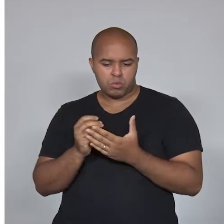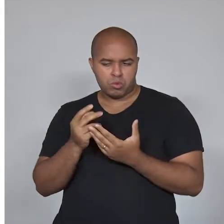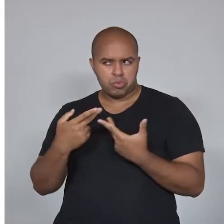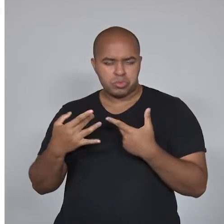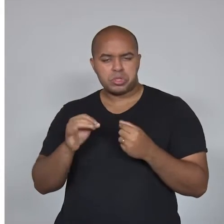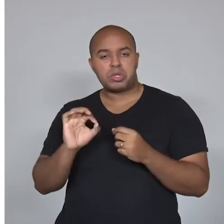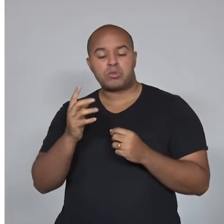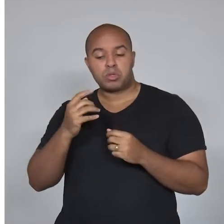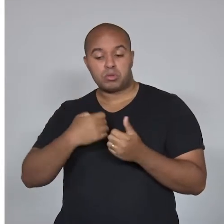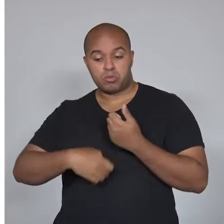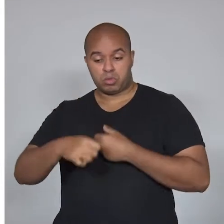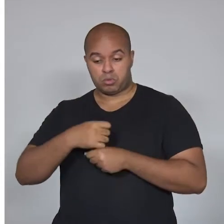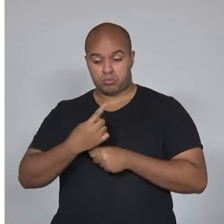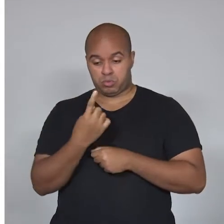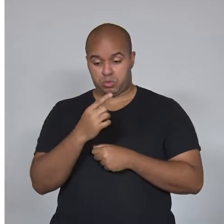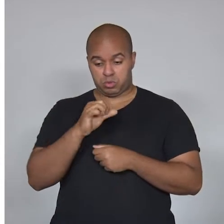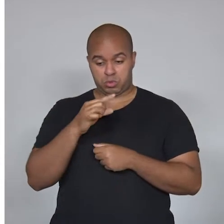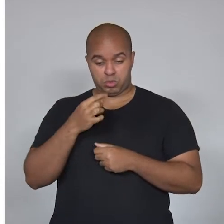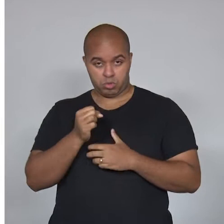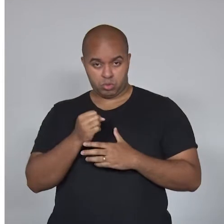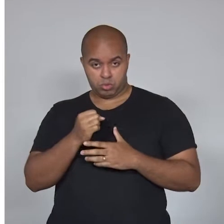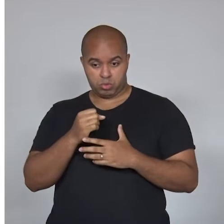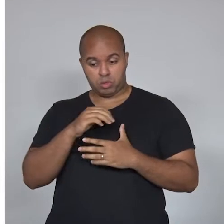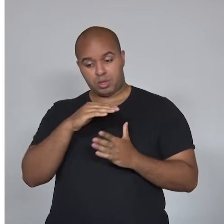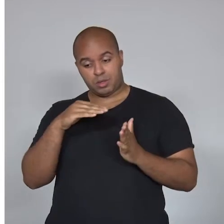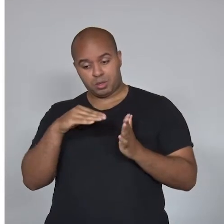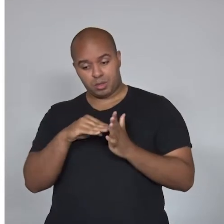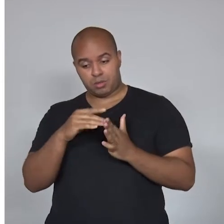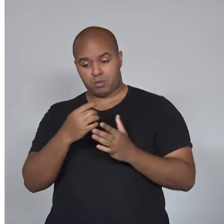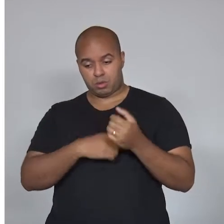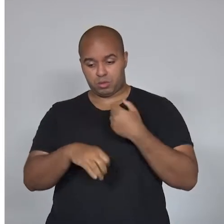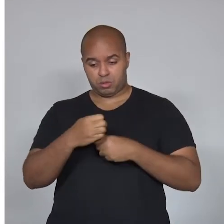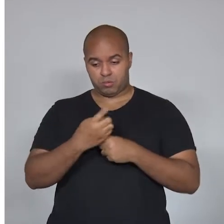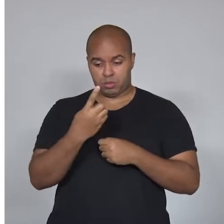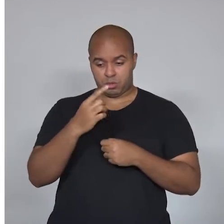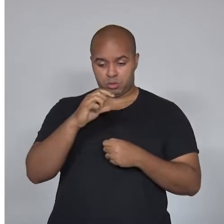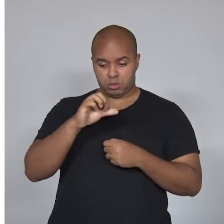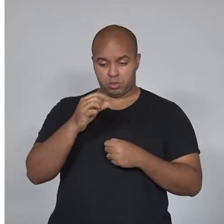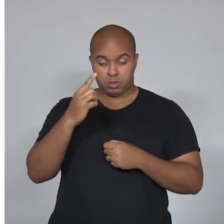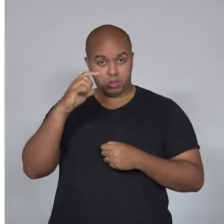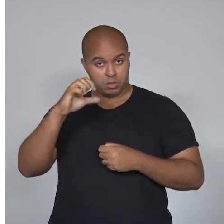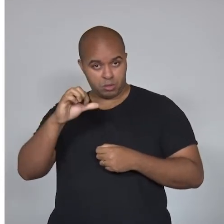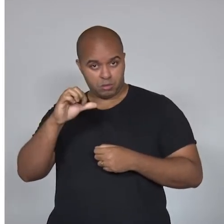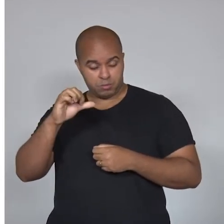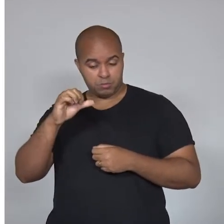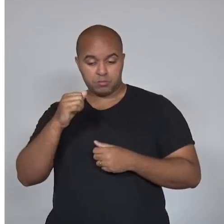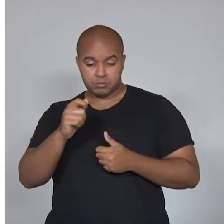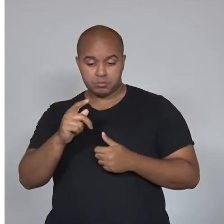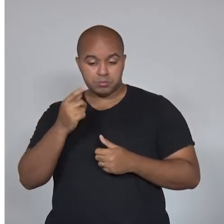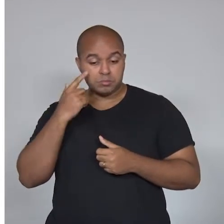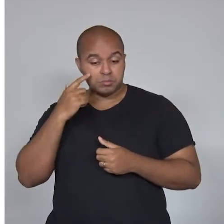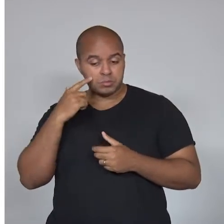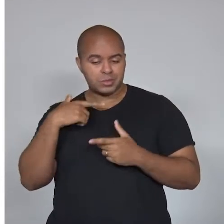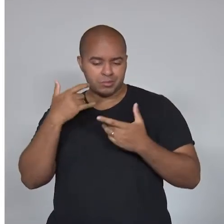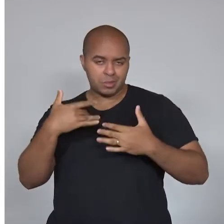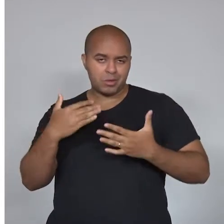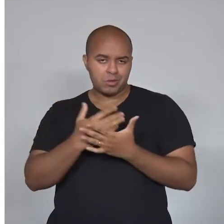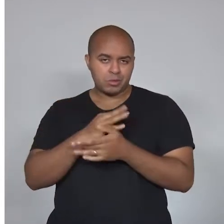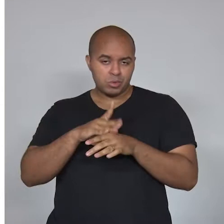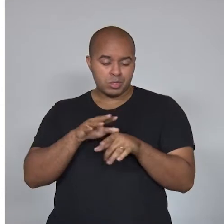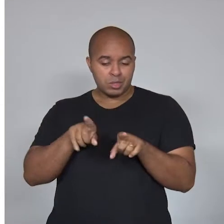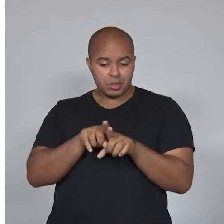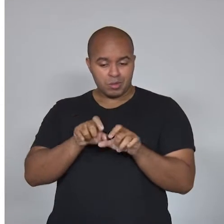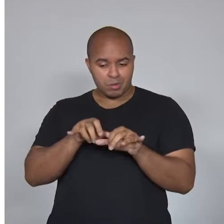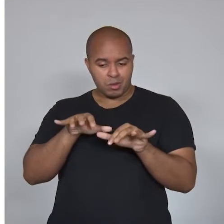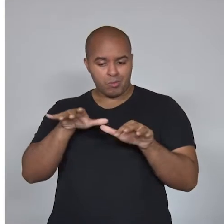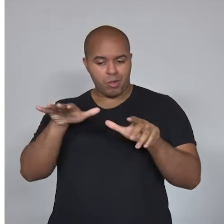led to many theories about the disease's origin. The prevalent belief at the time was that the disease